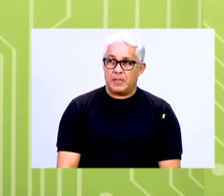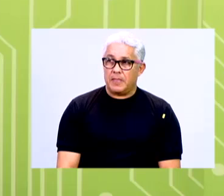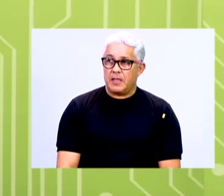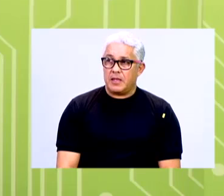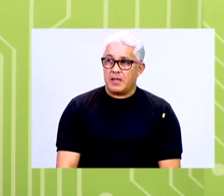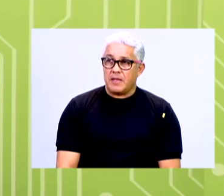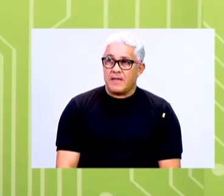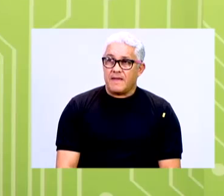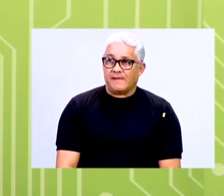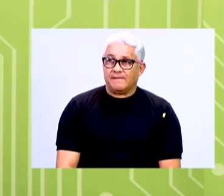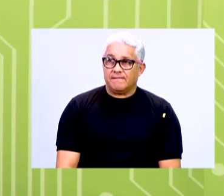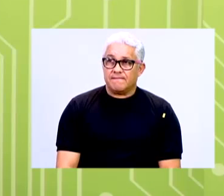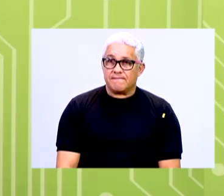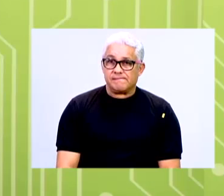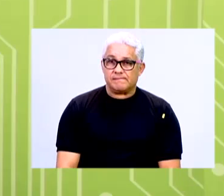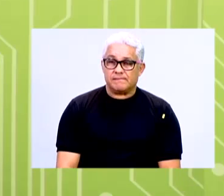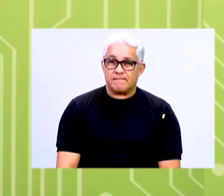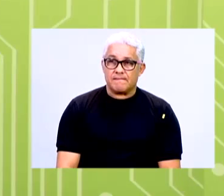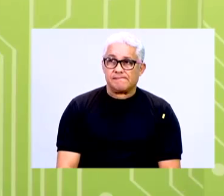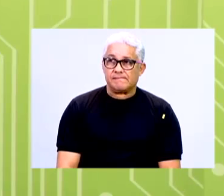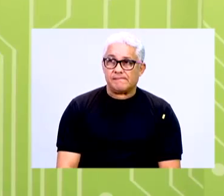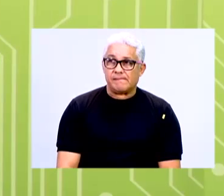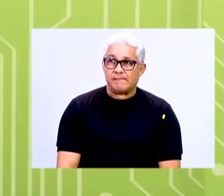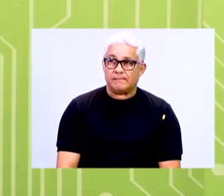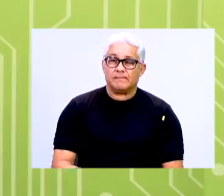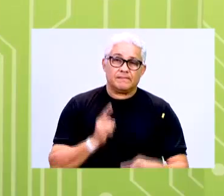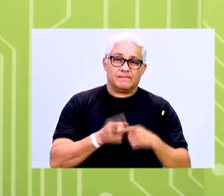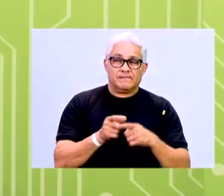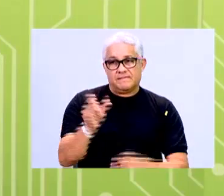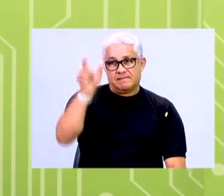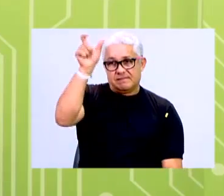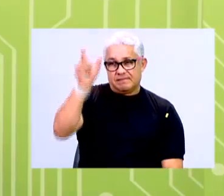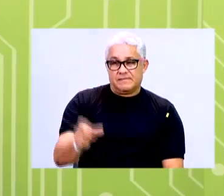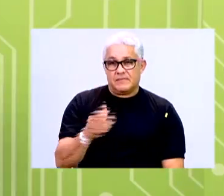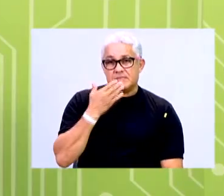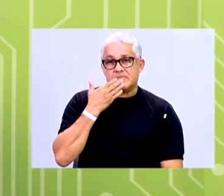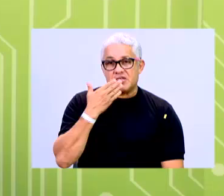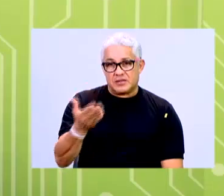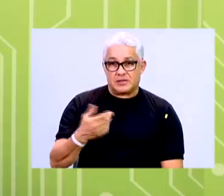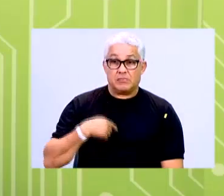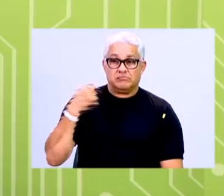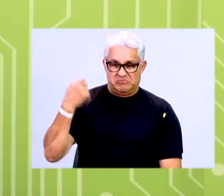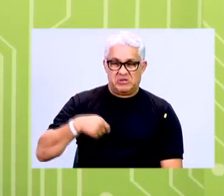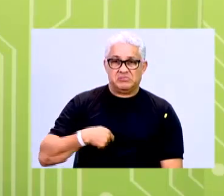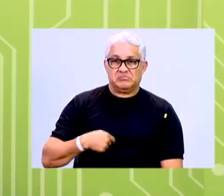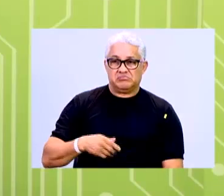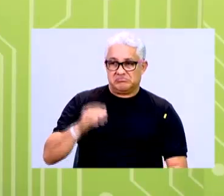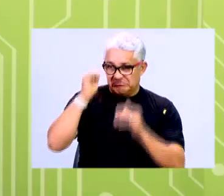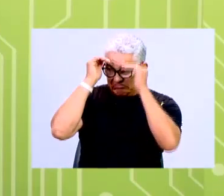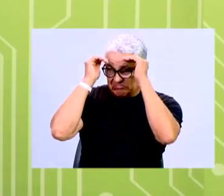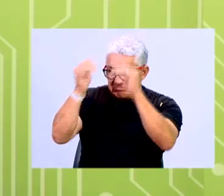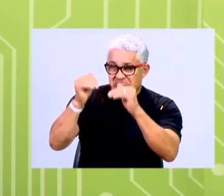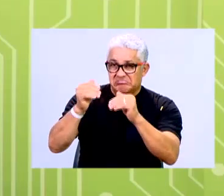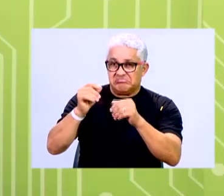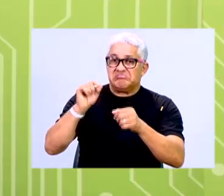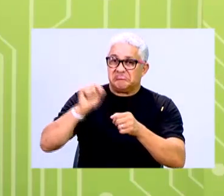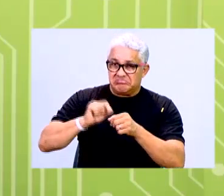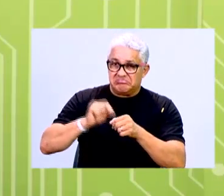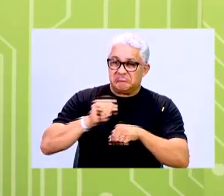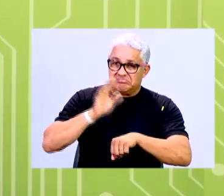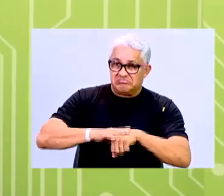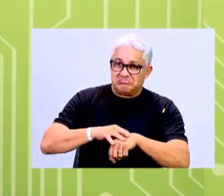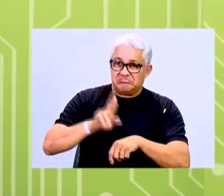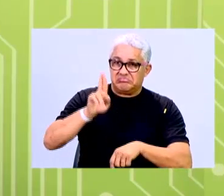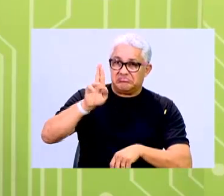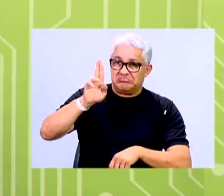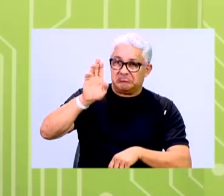não é por, de novo, vou repetir de novo, não é porque o cliente pediu que eu deva fazer aquele requisito. Eu tenho que tá